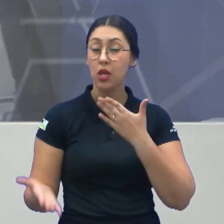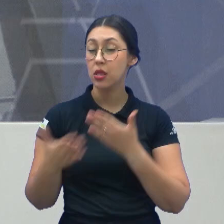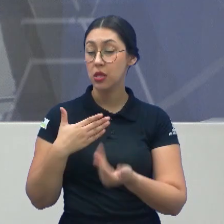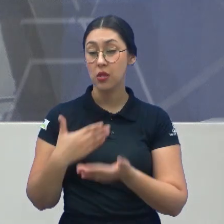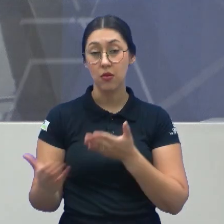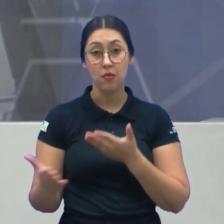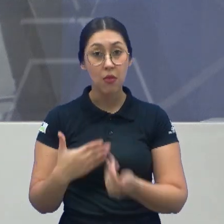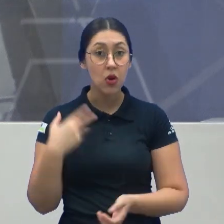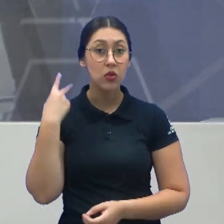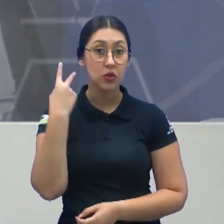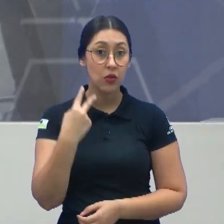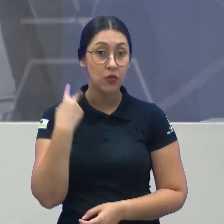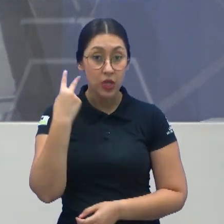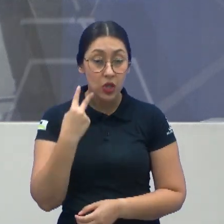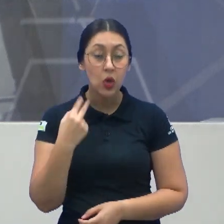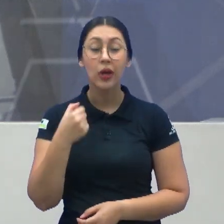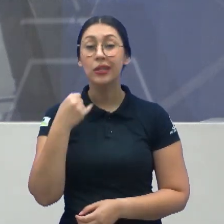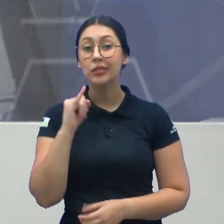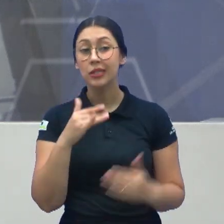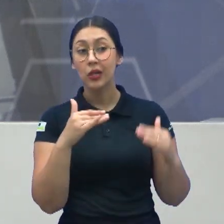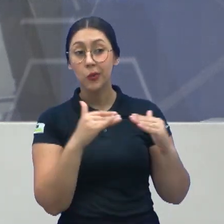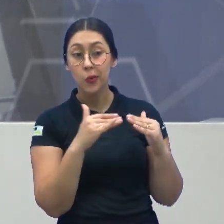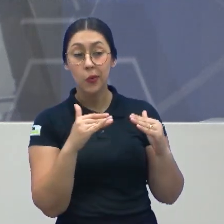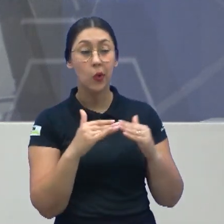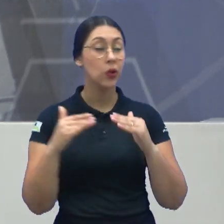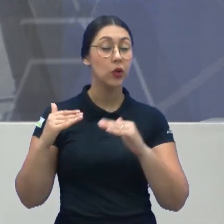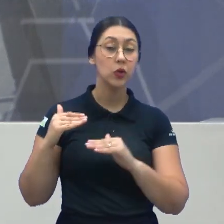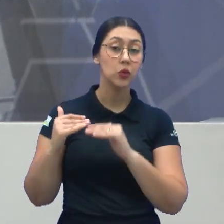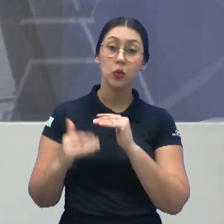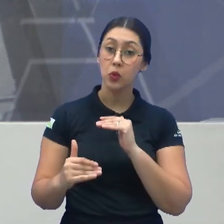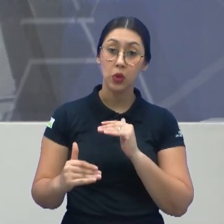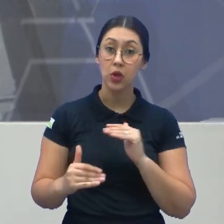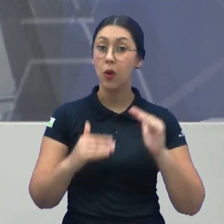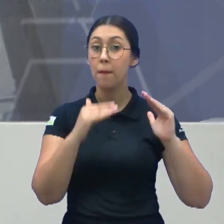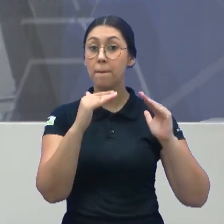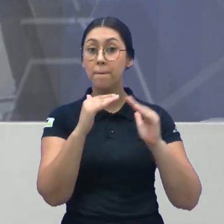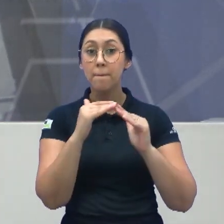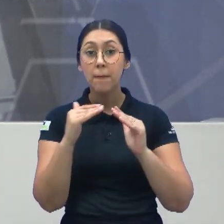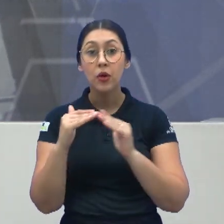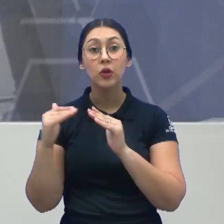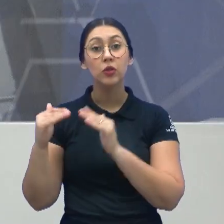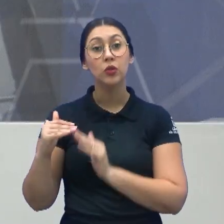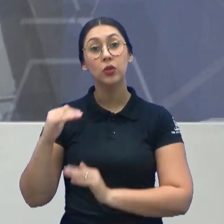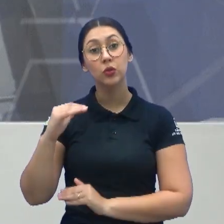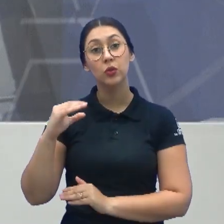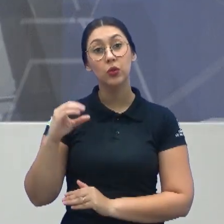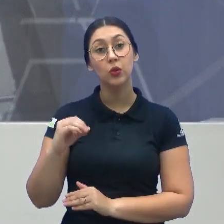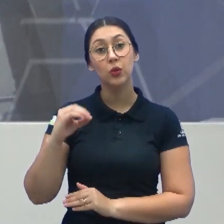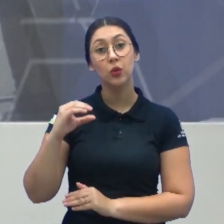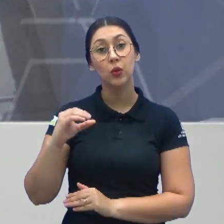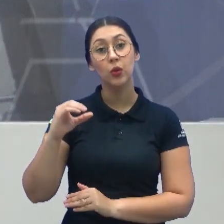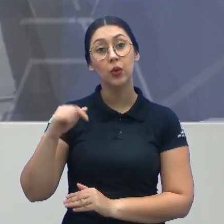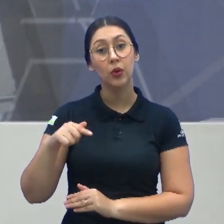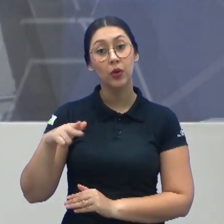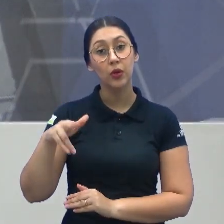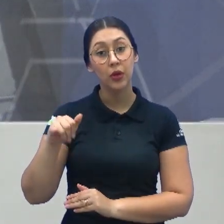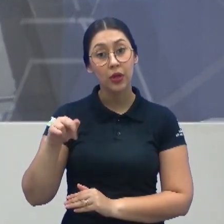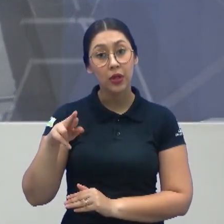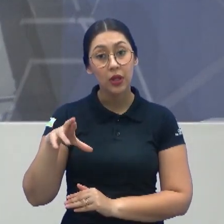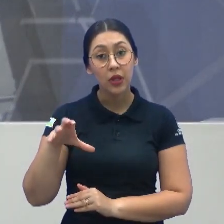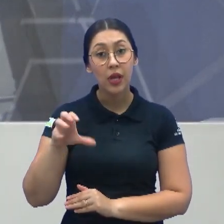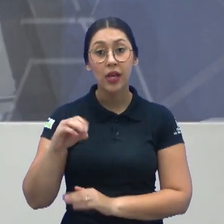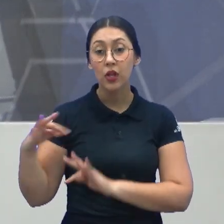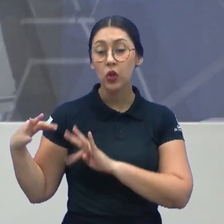vereadora, se tem vereador da base ou não, os moradores do Coqueiro, do Frei Galvão, do Jardim São José, pagam